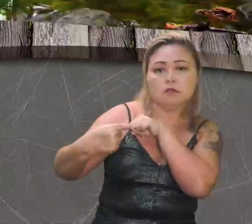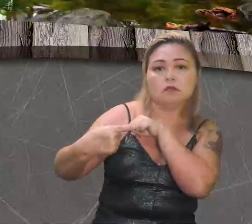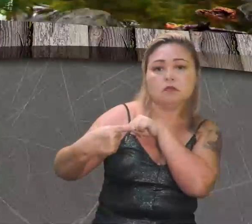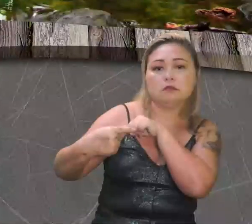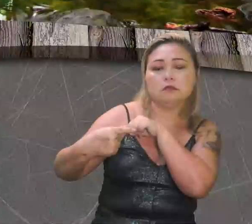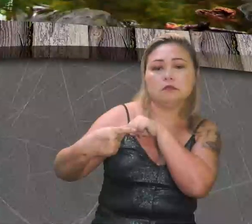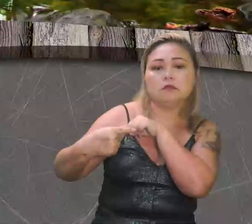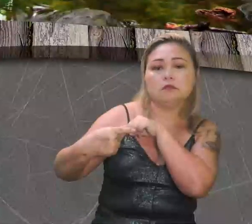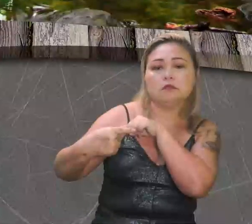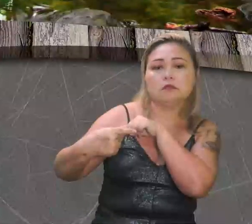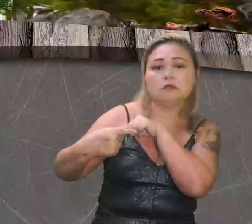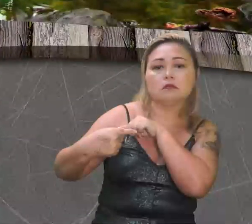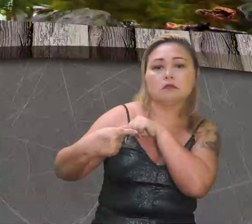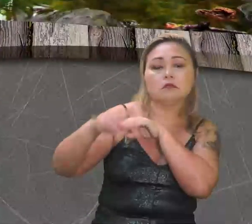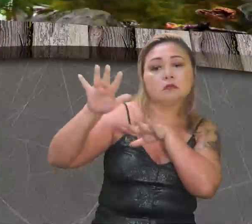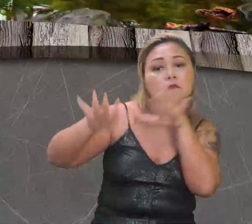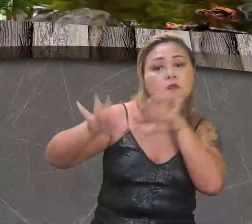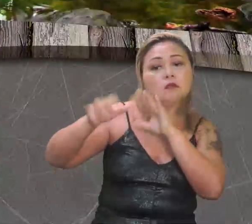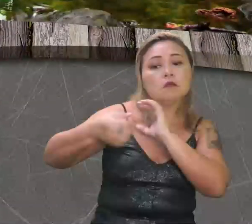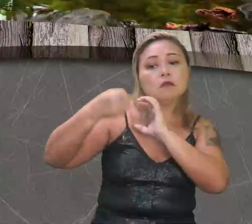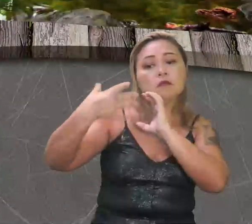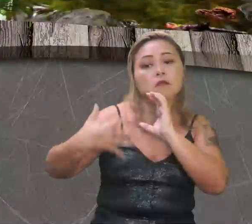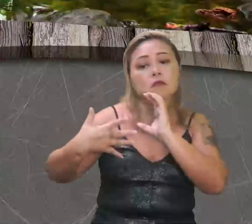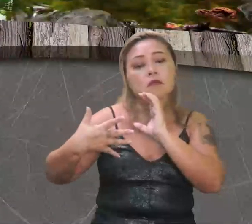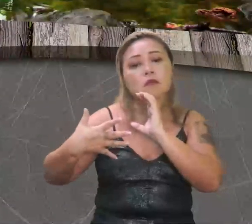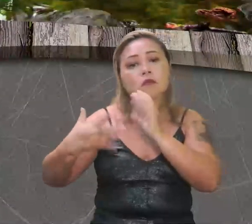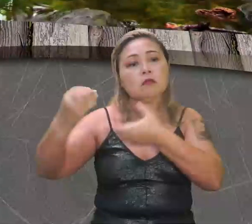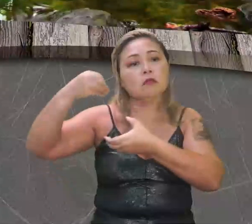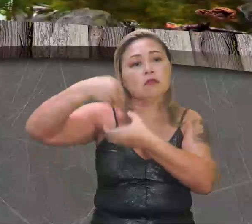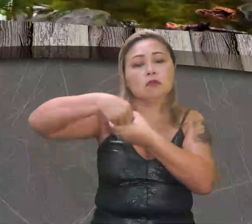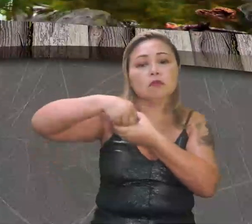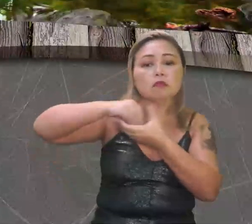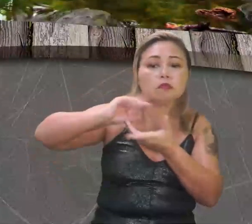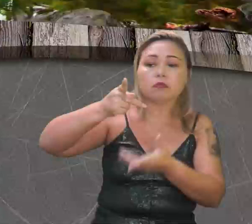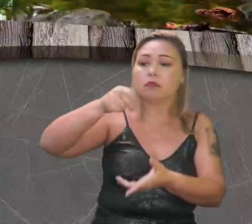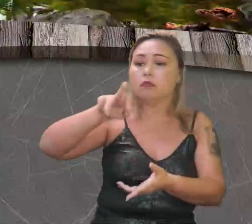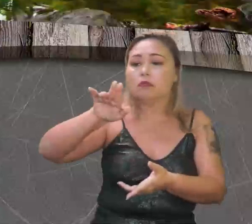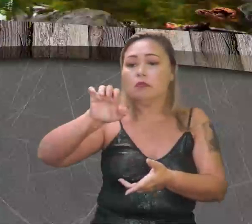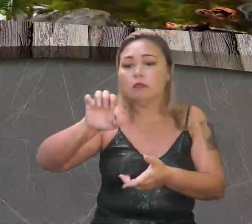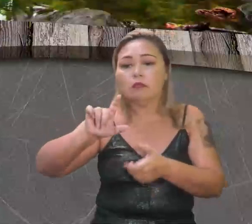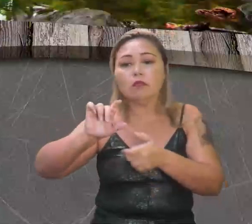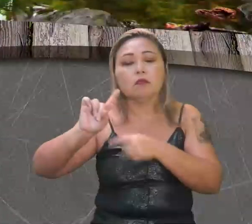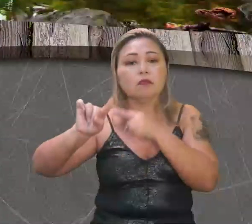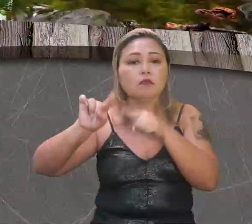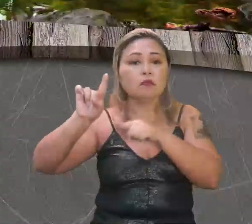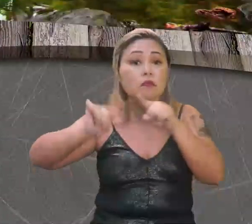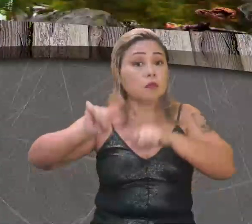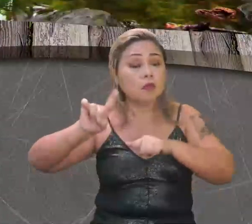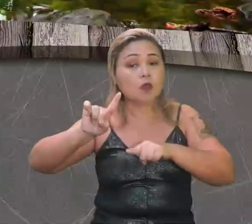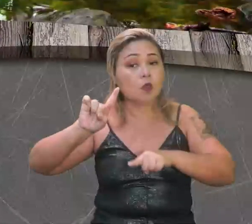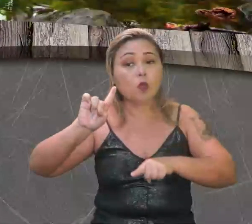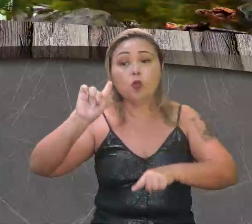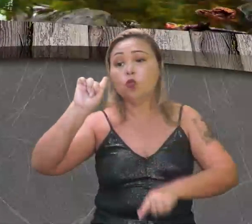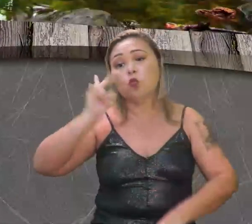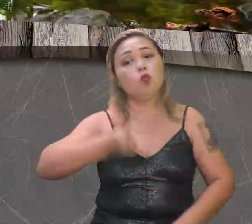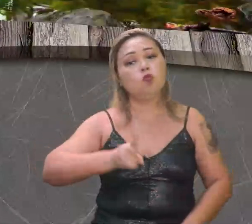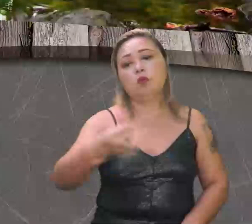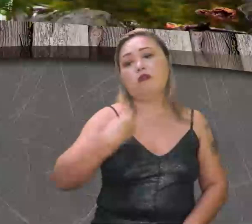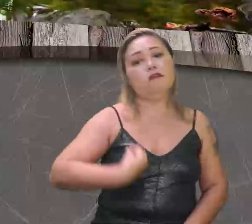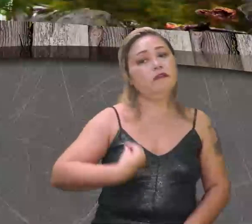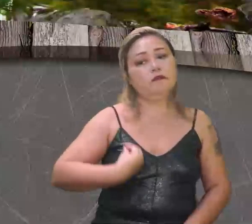viu que há algumas características, ou dentro daquela prole, muitos não